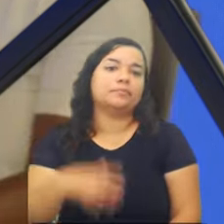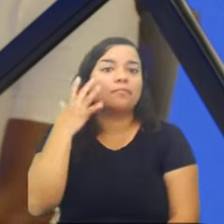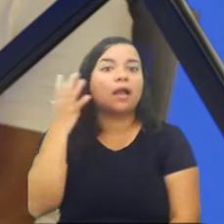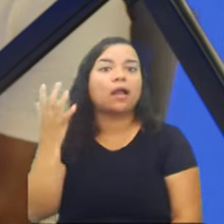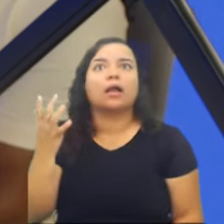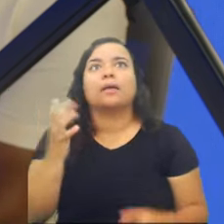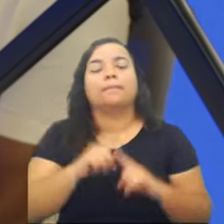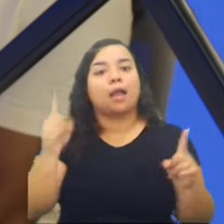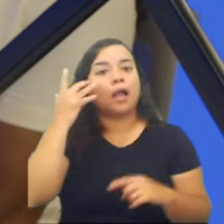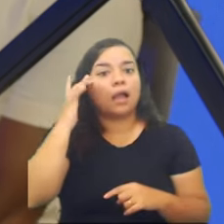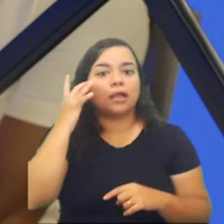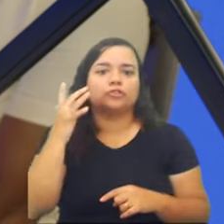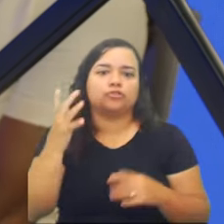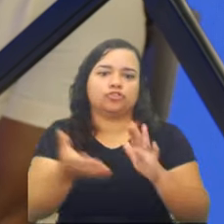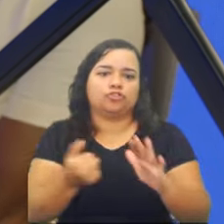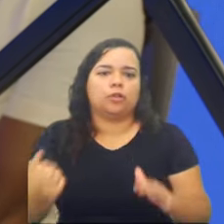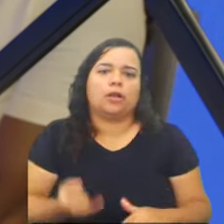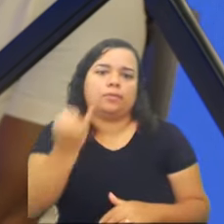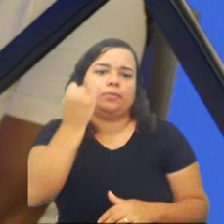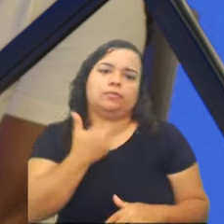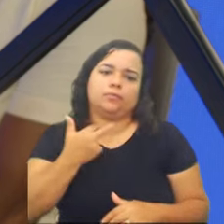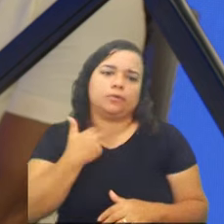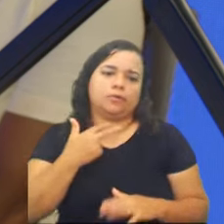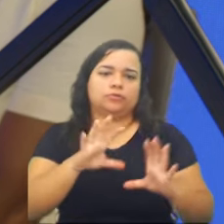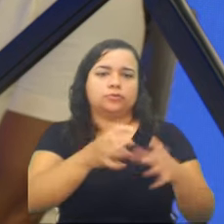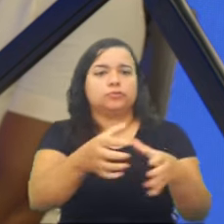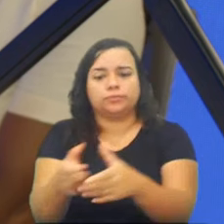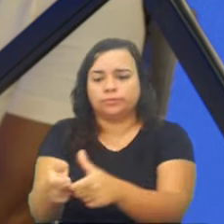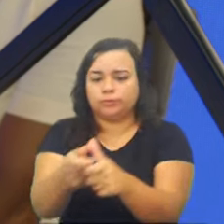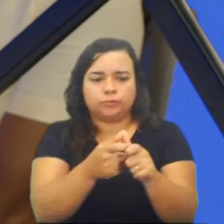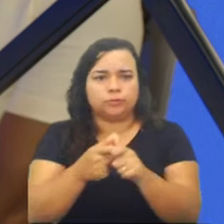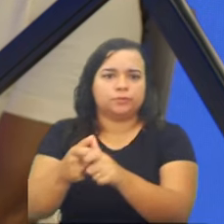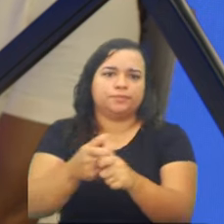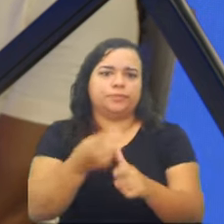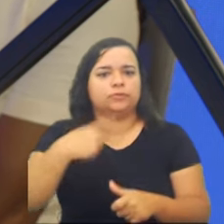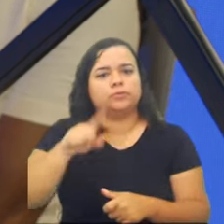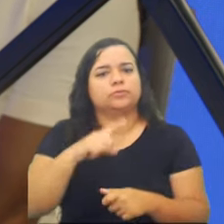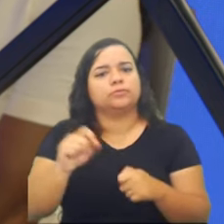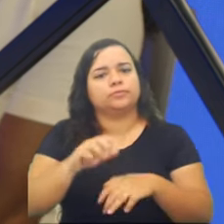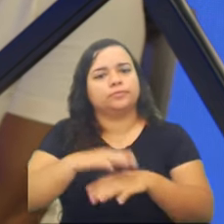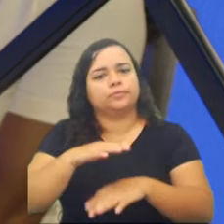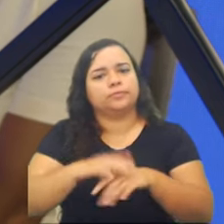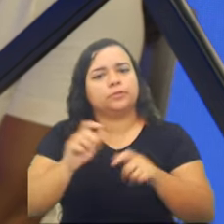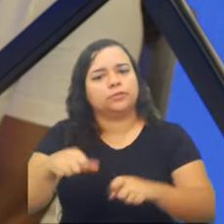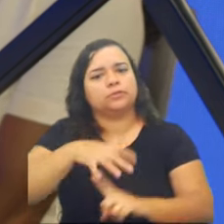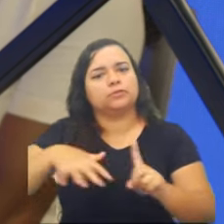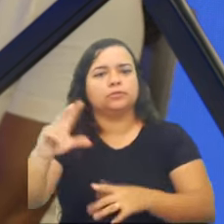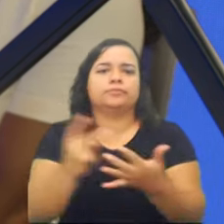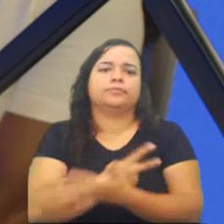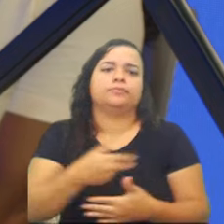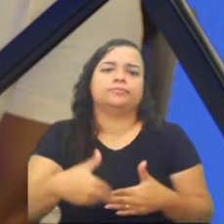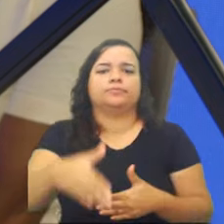acho que não dá pra gente excluir a importância que isso tem é nos grupinhos pequenos que a gente vai fazendo que a